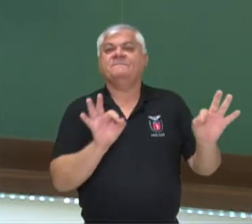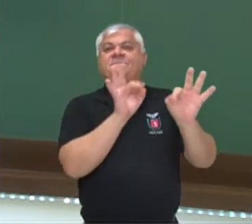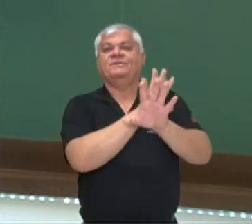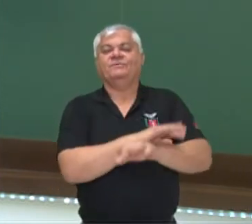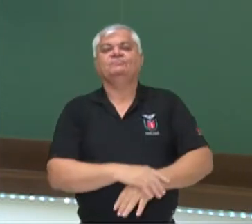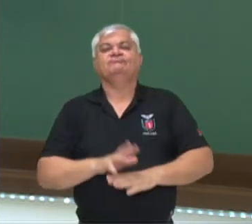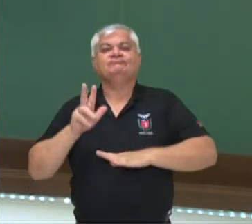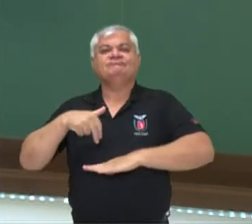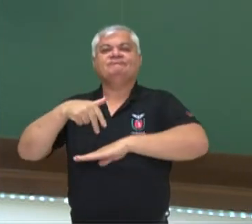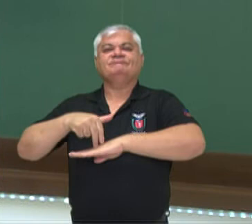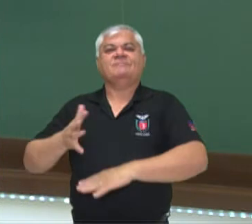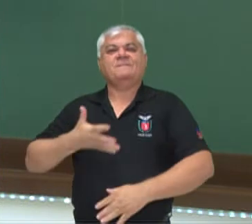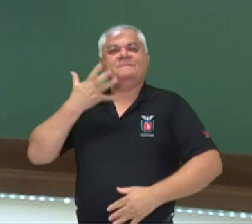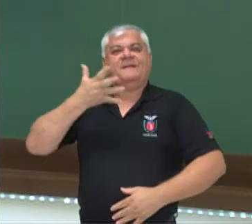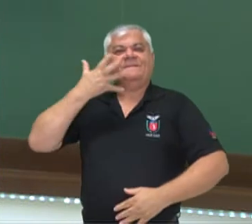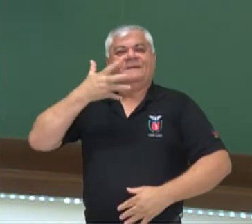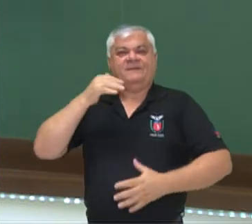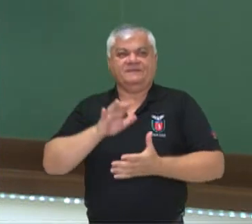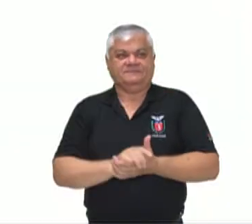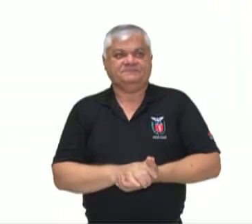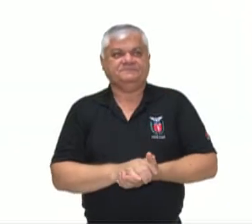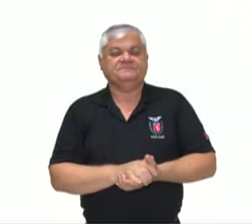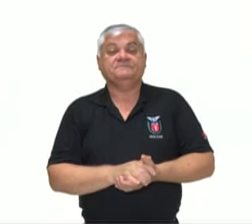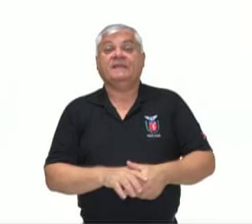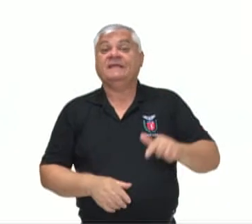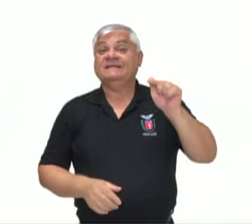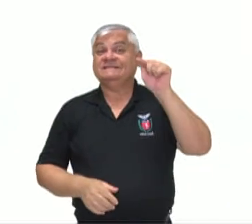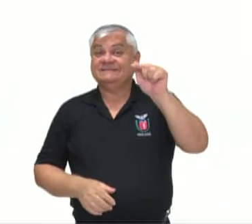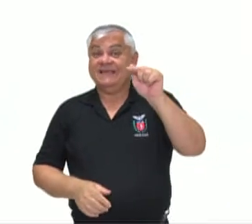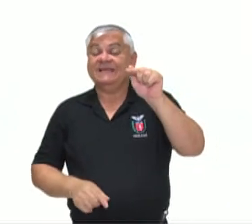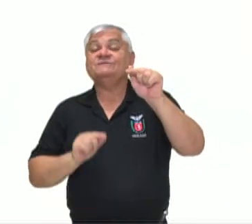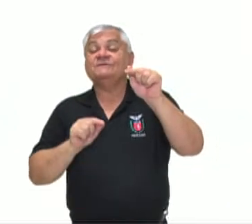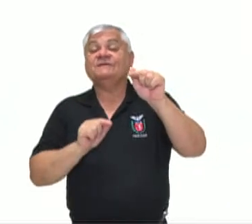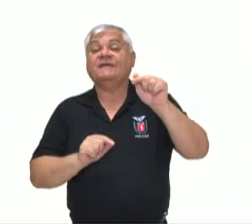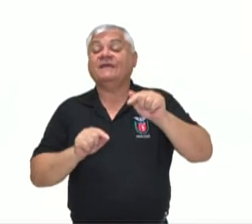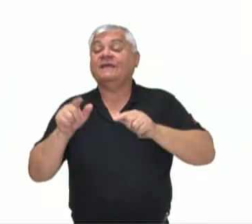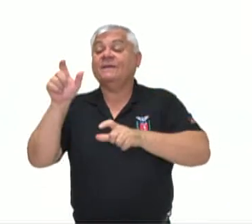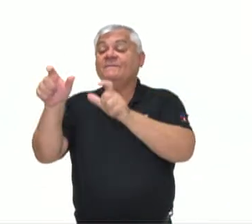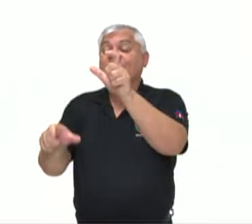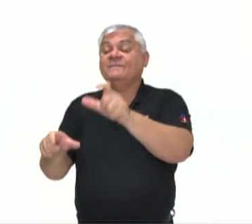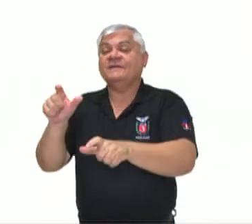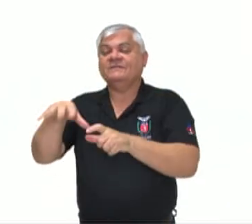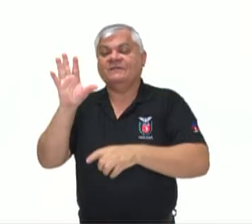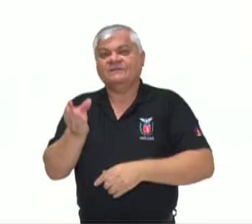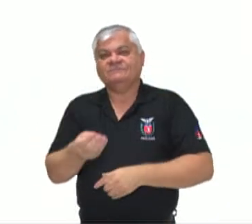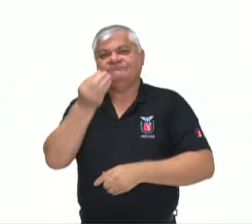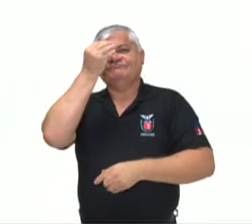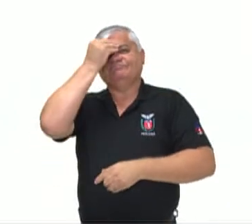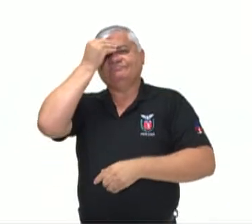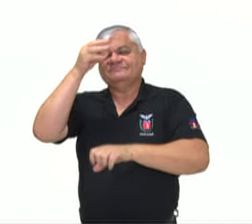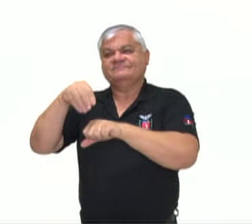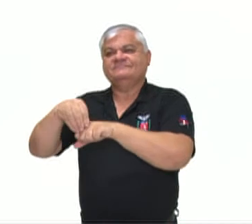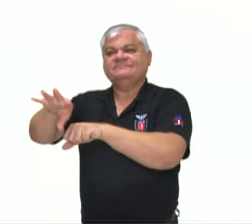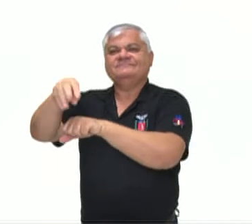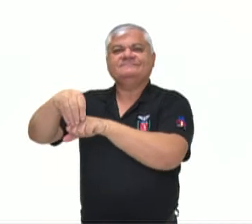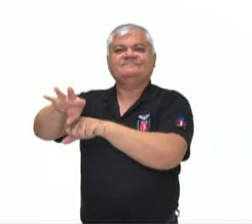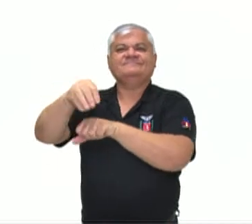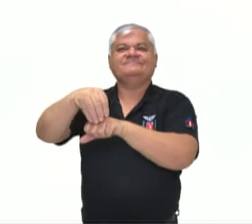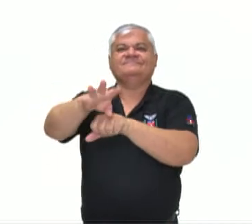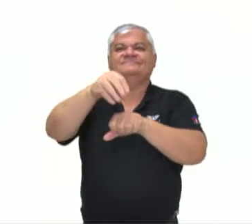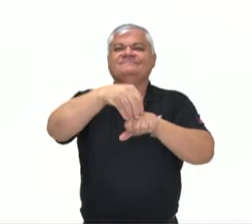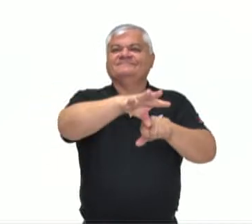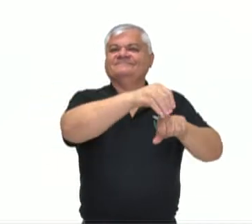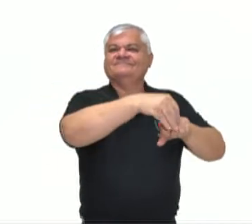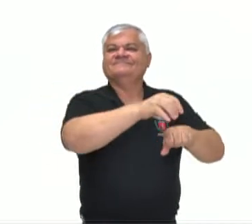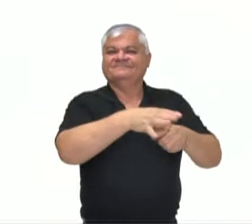de contingência, um plano B. E faça com que teu público leve as informações para as outras pessoas, que